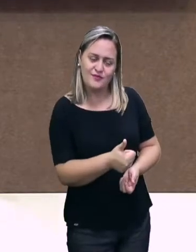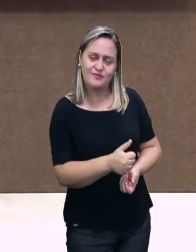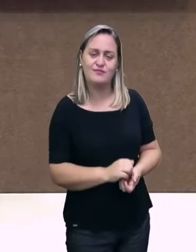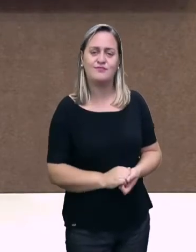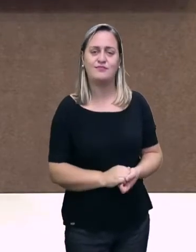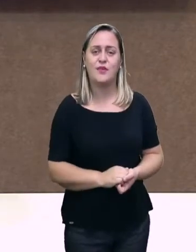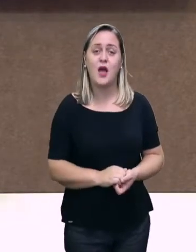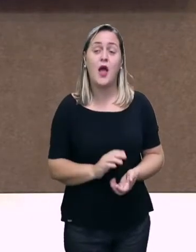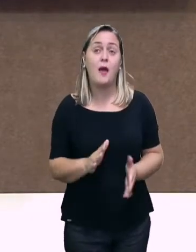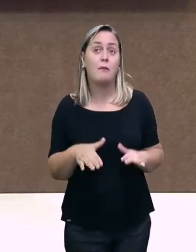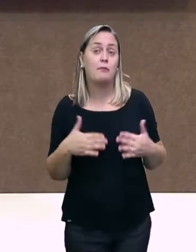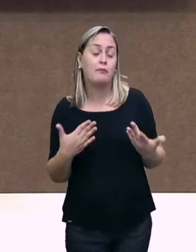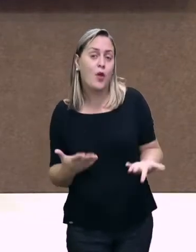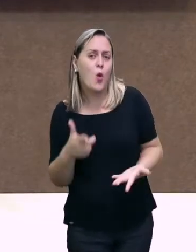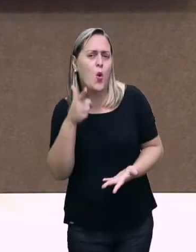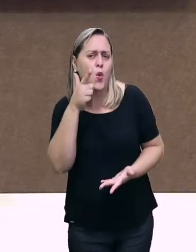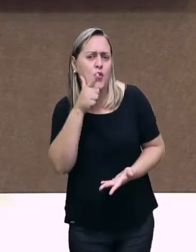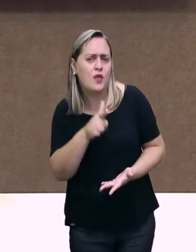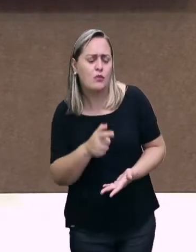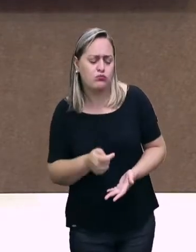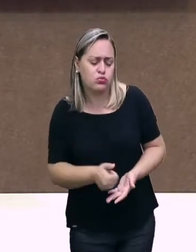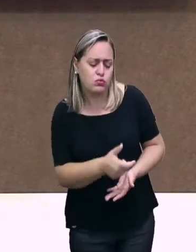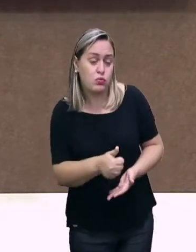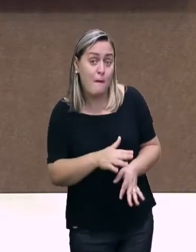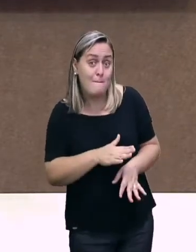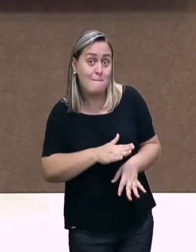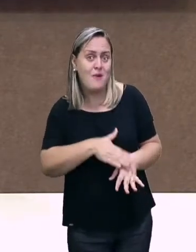quem conseguia retirar mais, né?